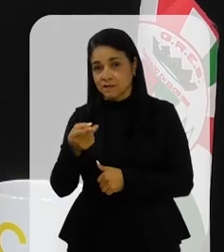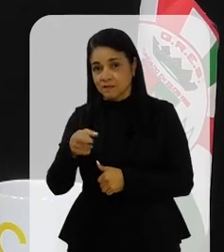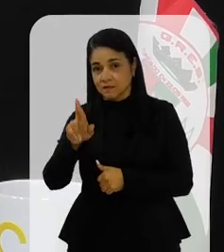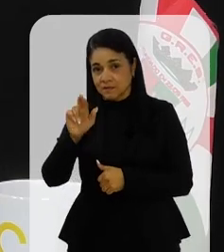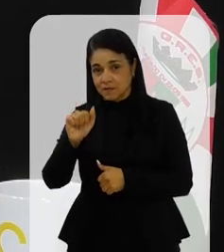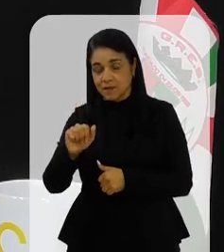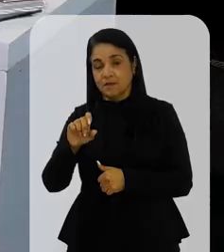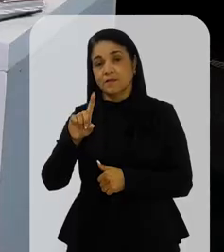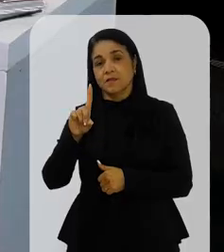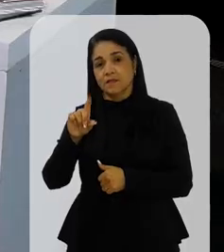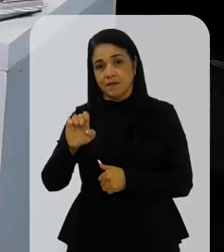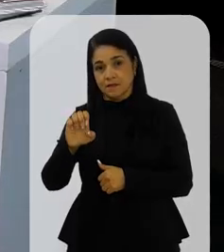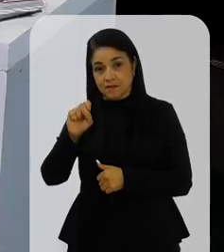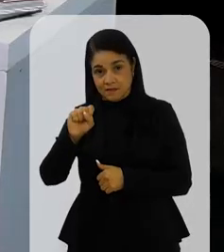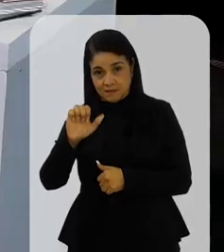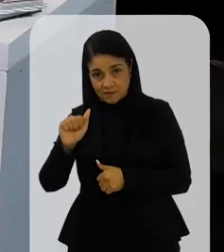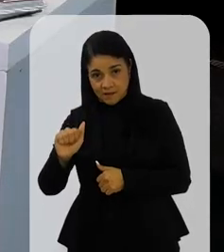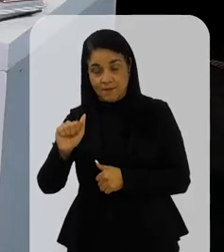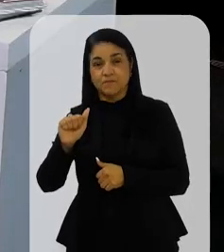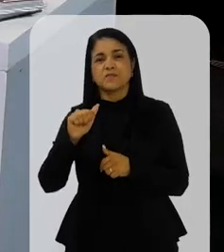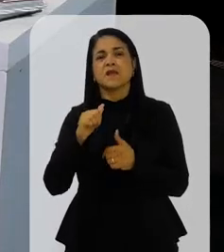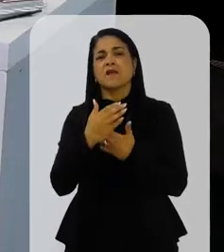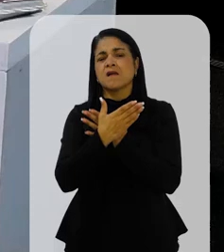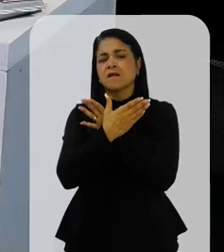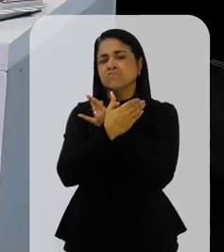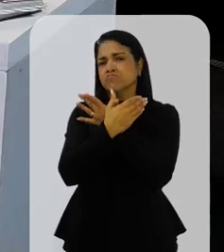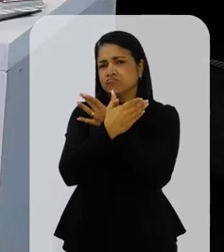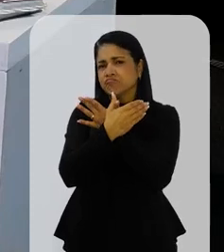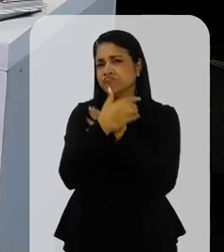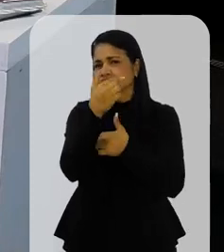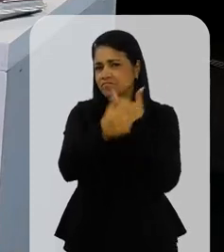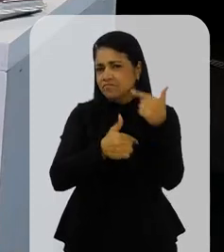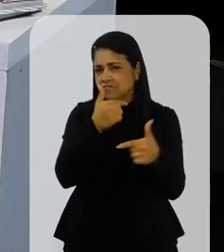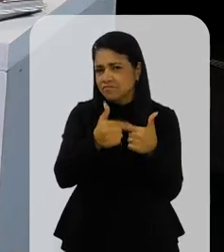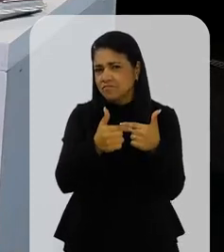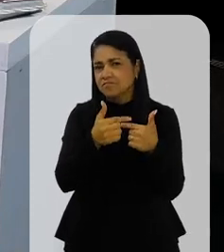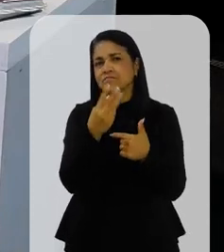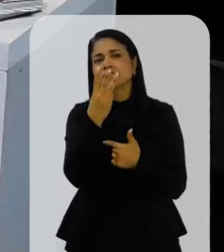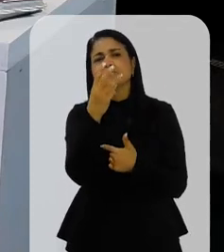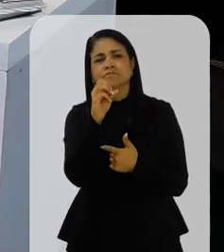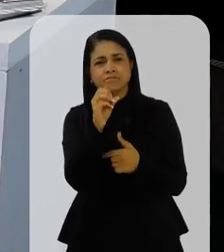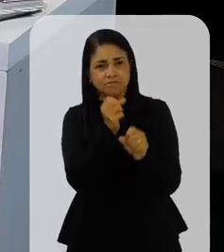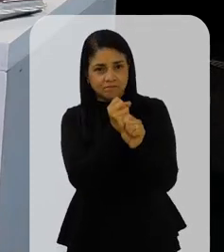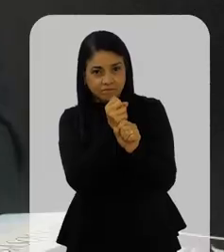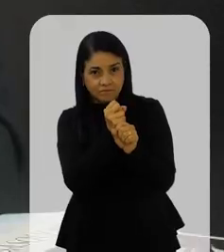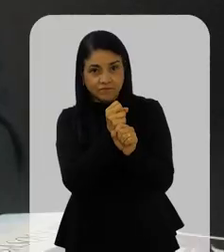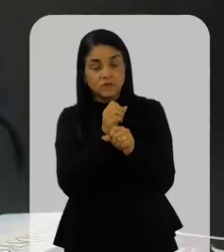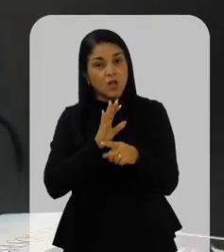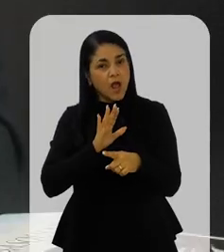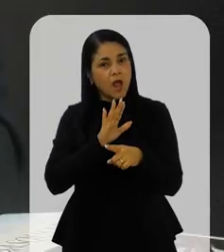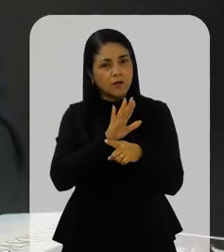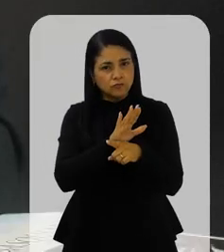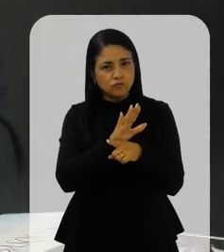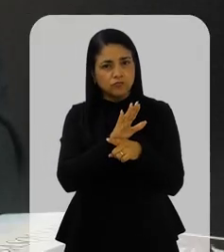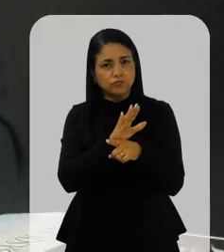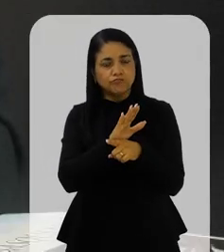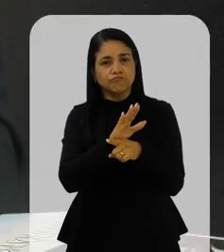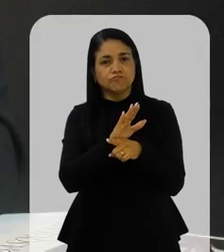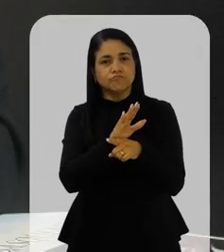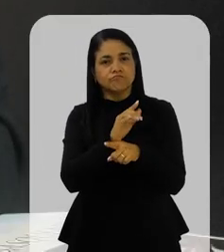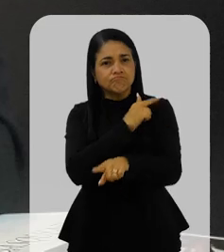Brasileira. Quantos anos de Força Aérea? 30 anos. Isso te ajudou nessa coisa da disciplina do...